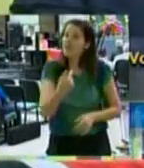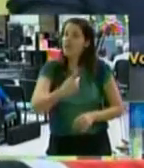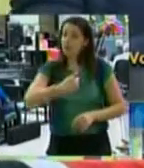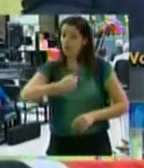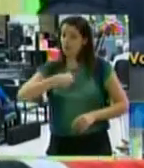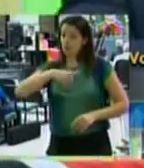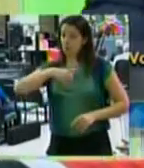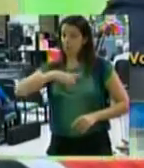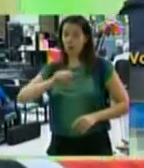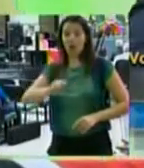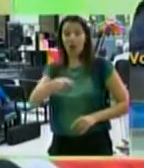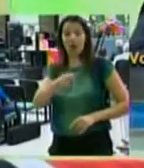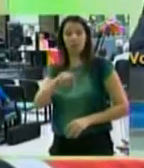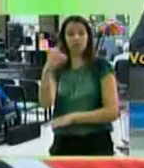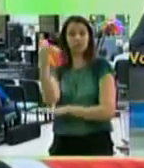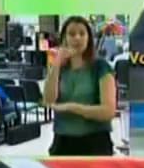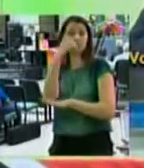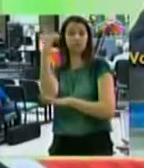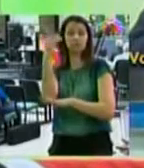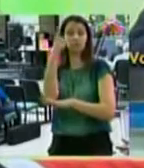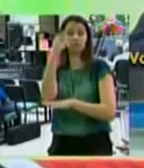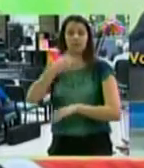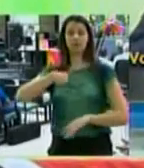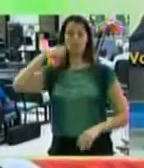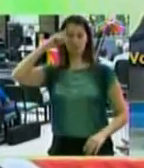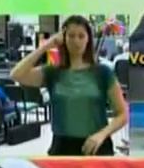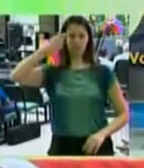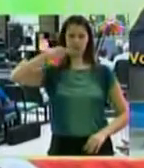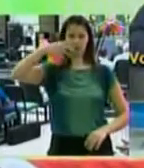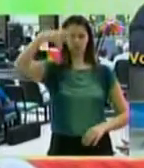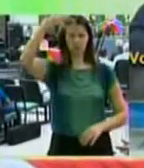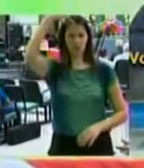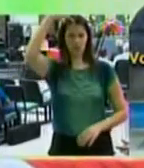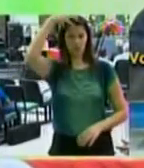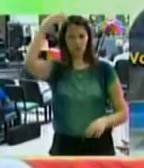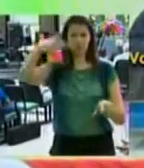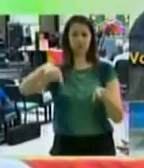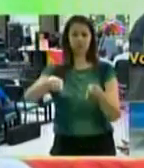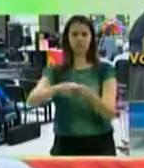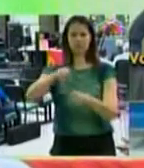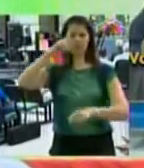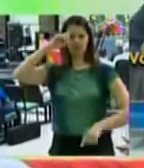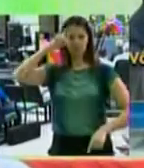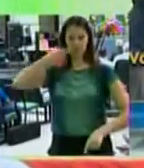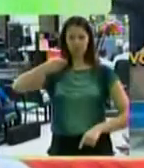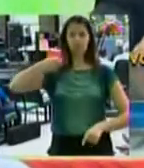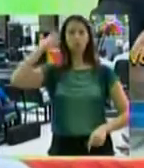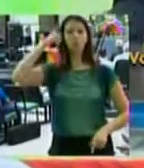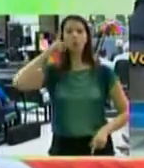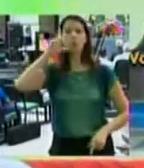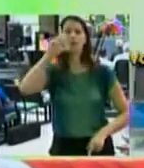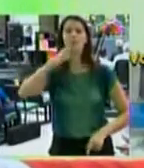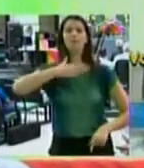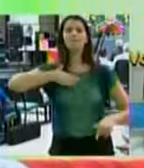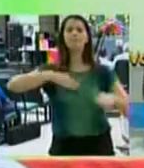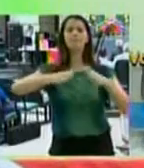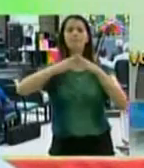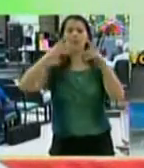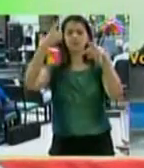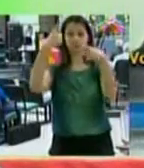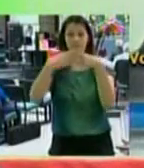Eu estabeleço reinado e conquista sobre a minha igreja. E ele conclui